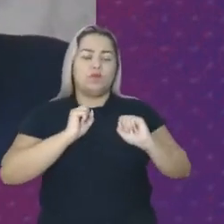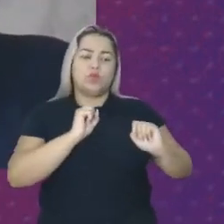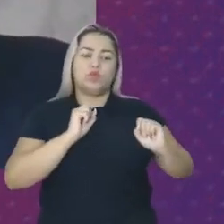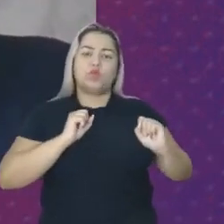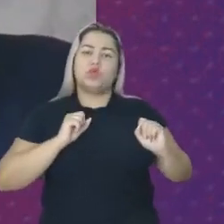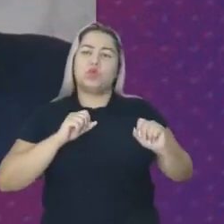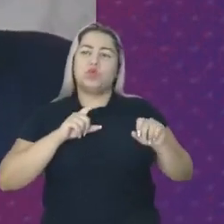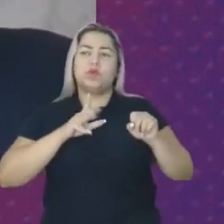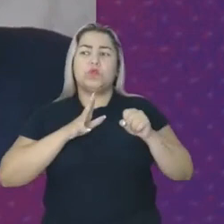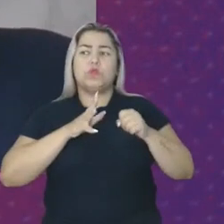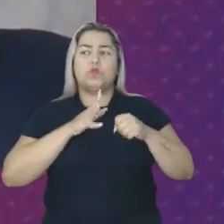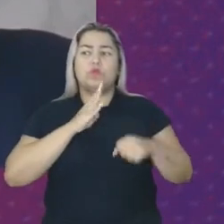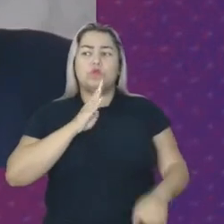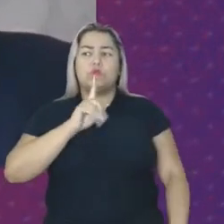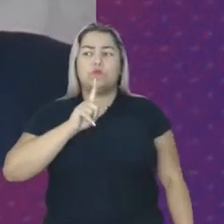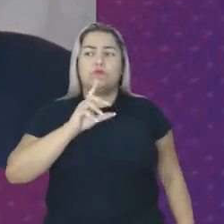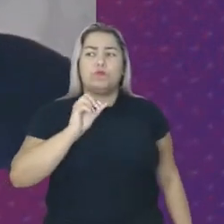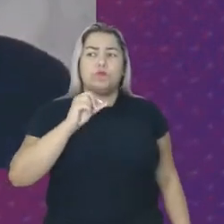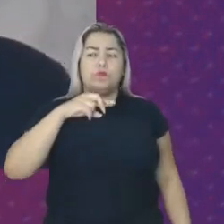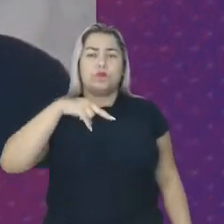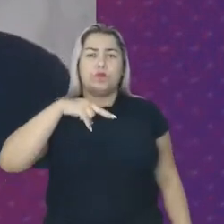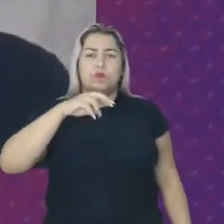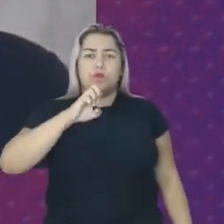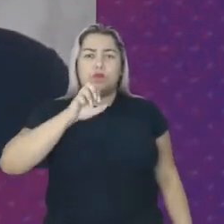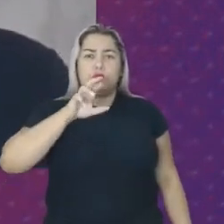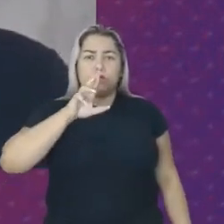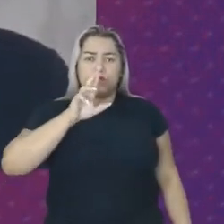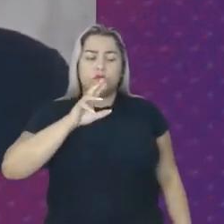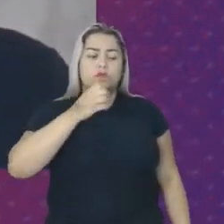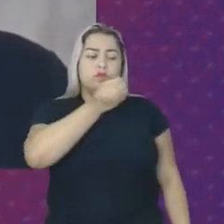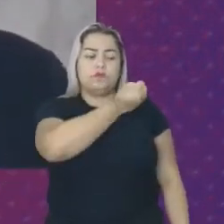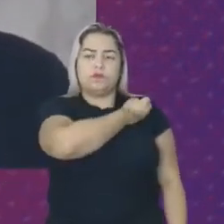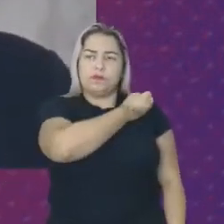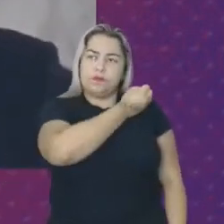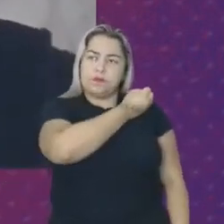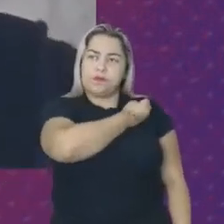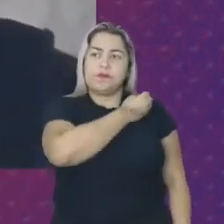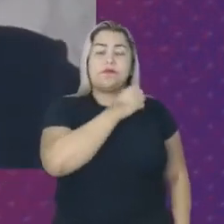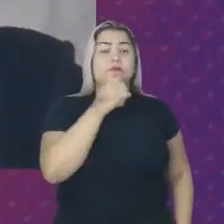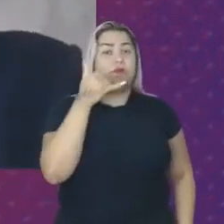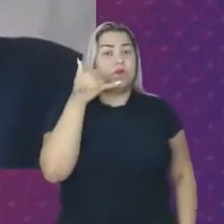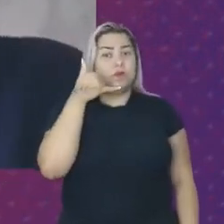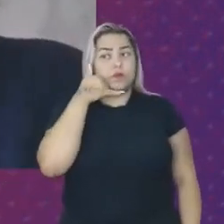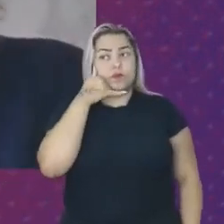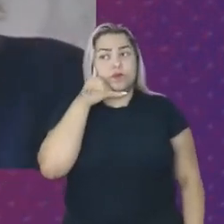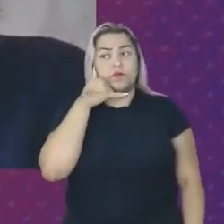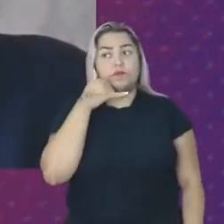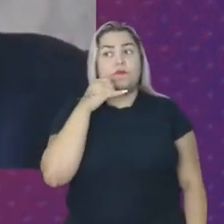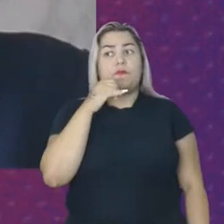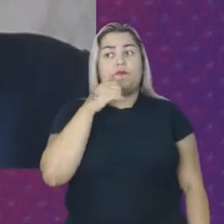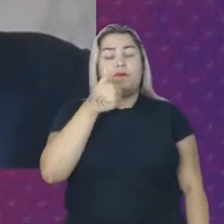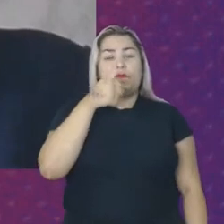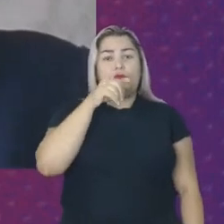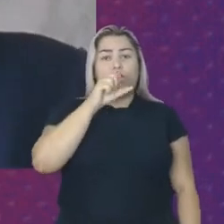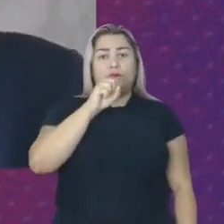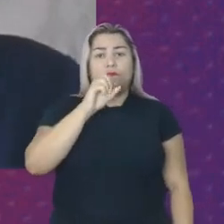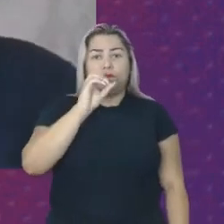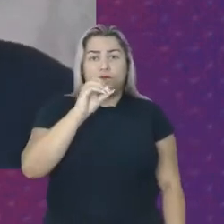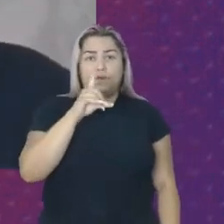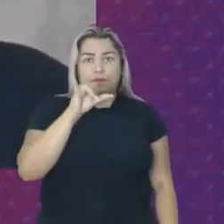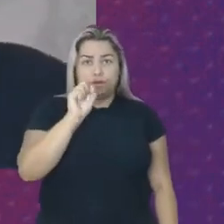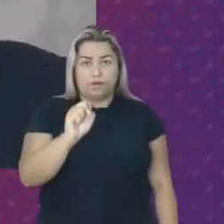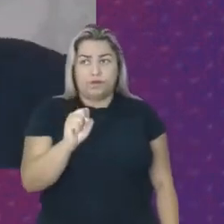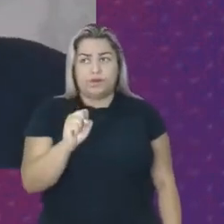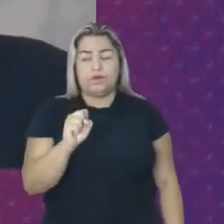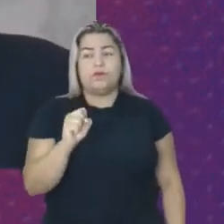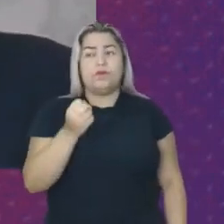esses assediadores, os números de onde esses assediadores telefonam, por até 180 dias. E